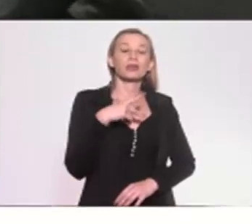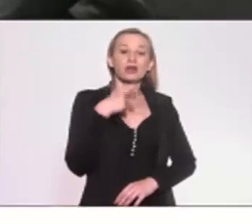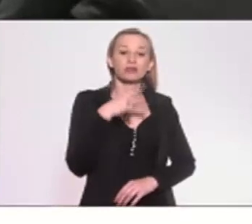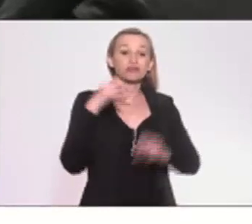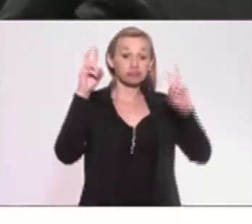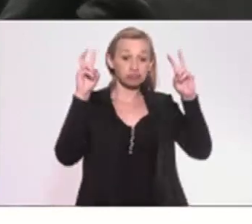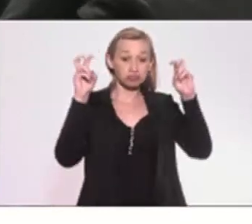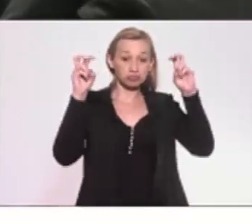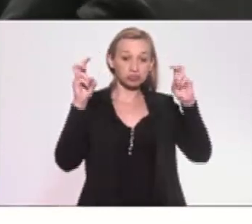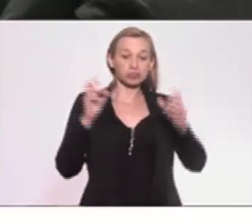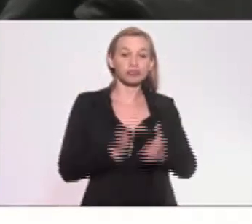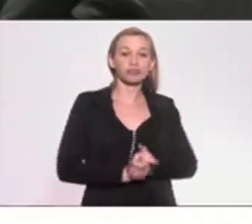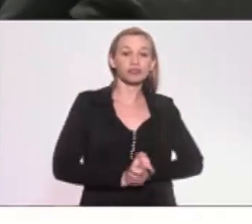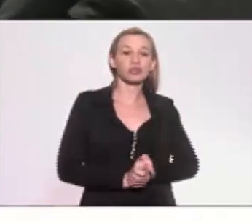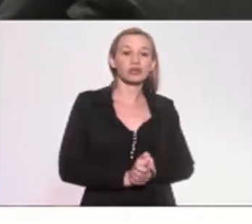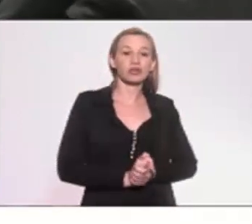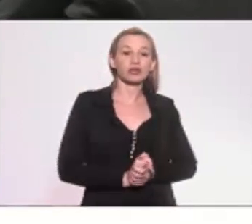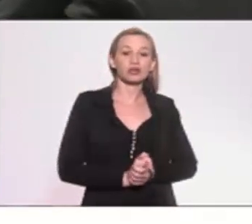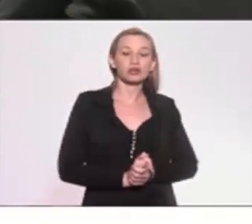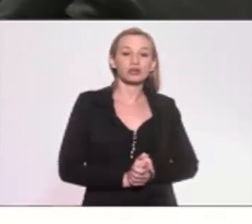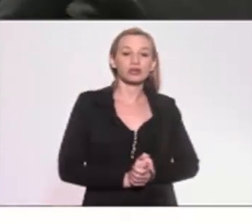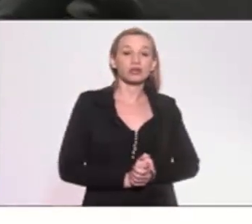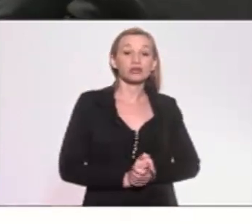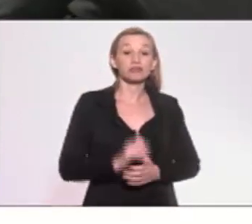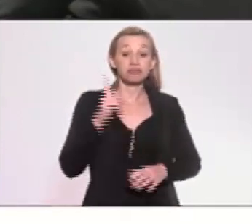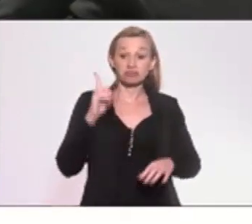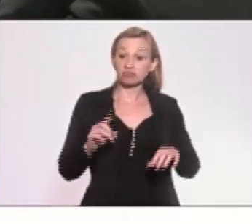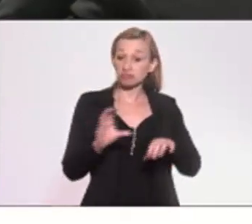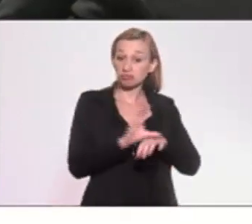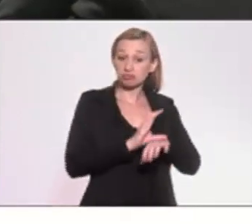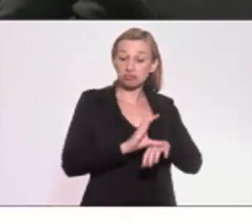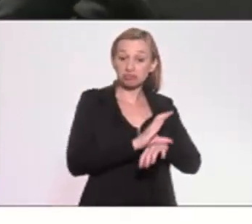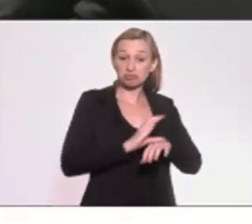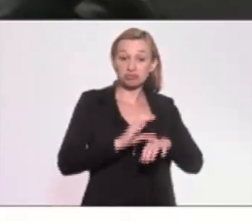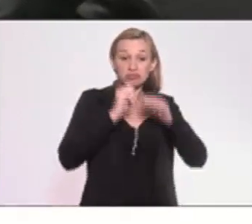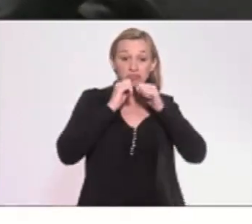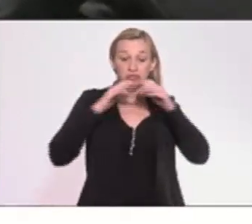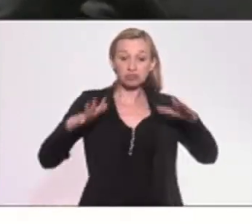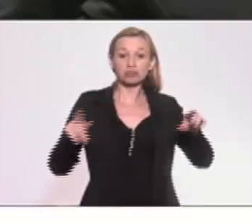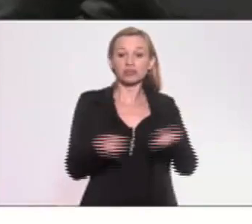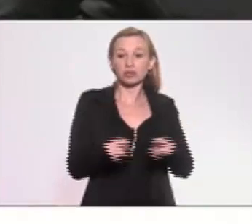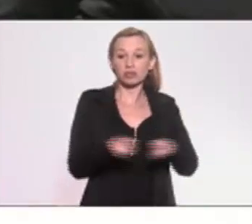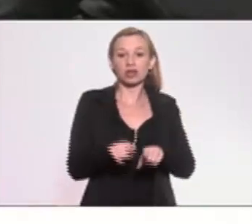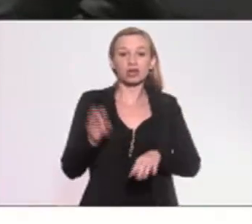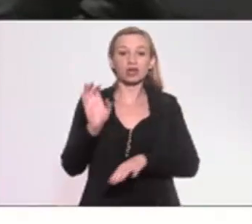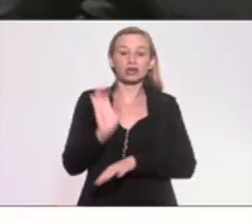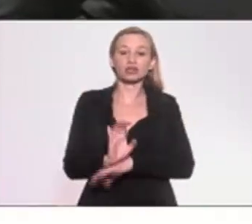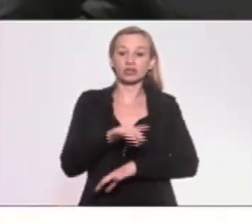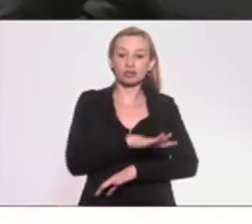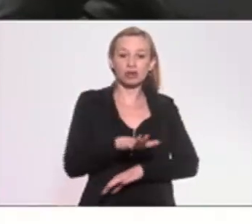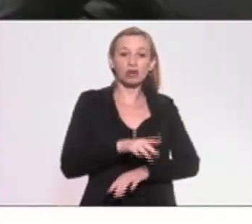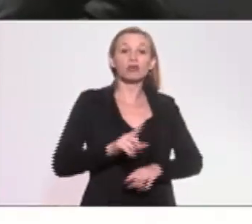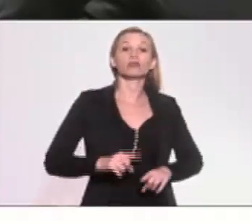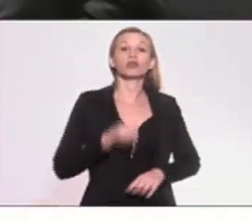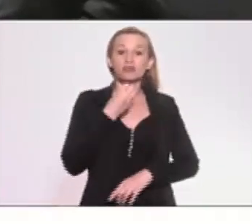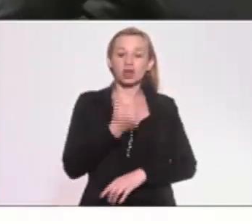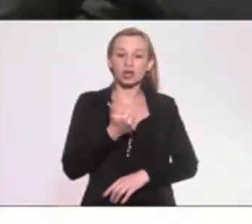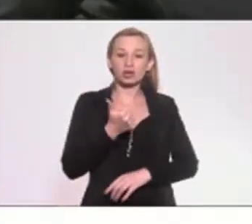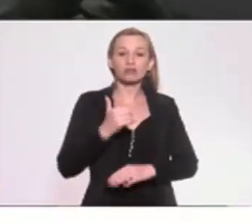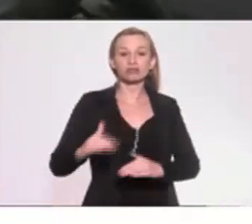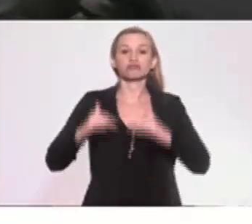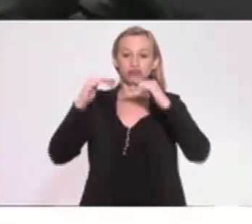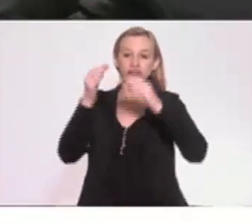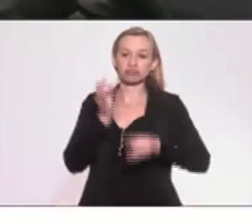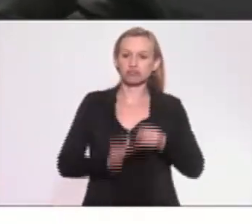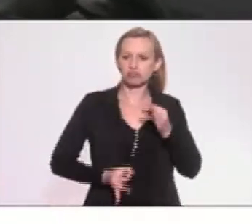questionando o fato de que esta garantia constitucional se estendia também aos deputados estaduais. Pois bem, o Supremo Tribunal